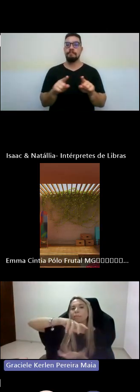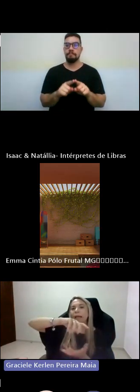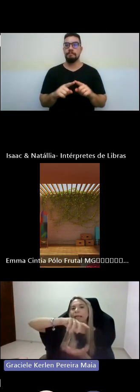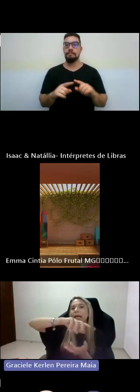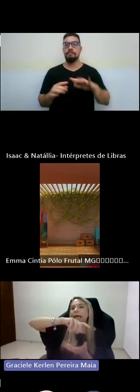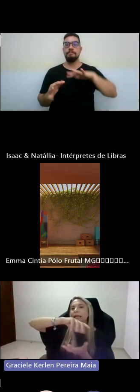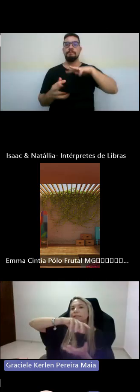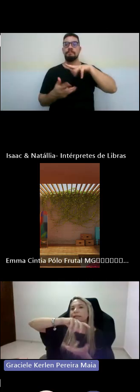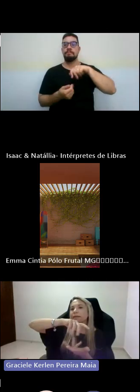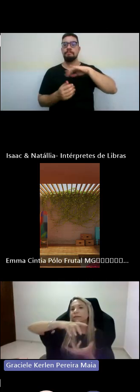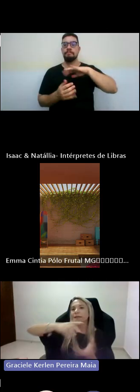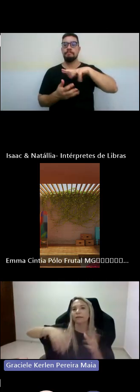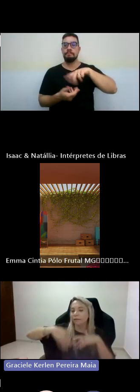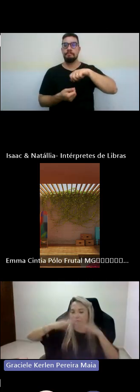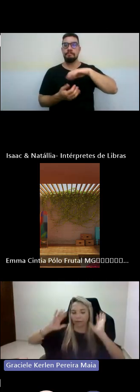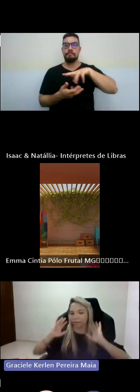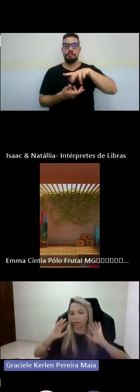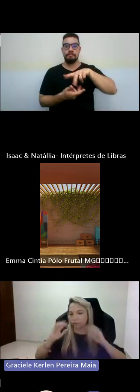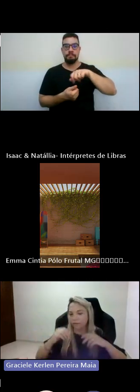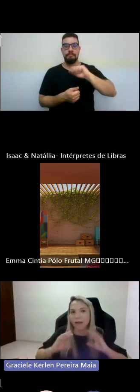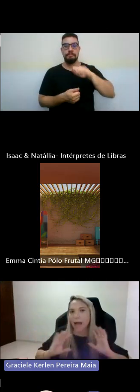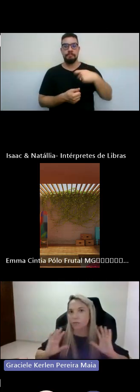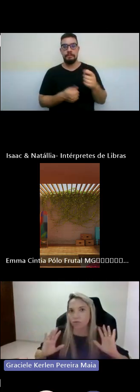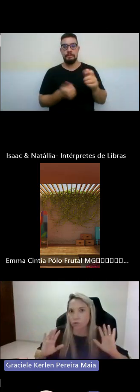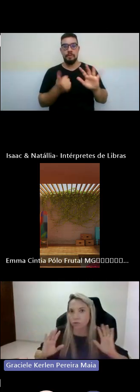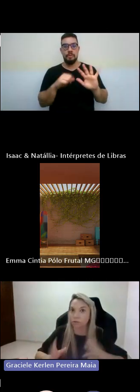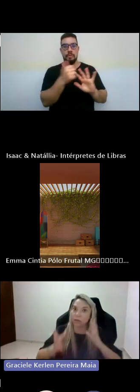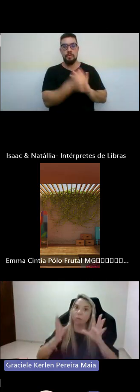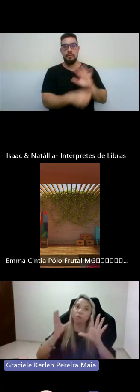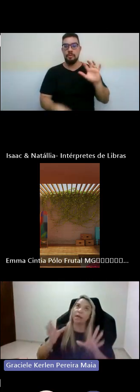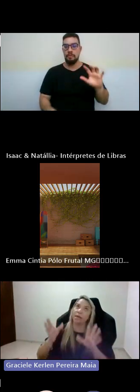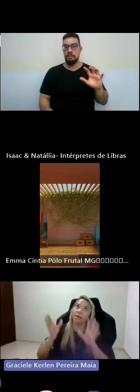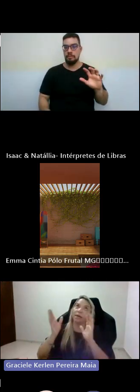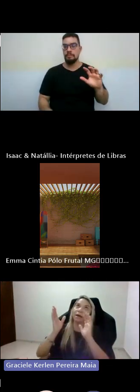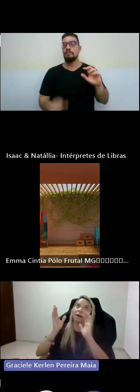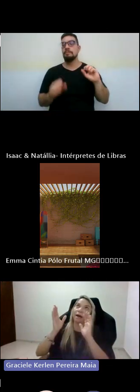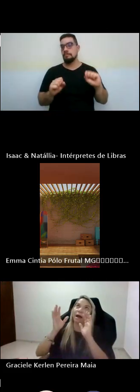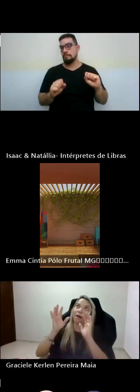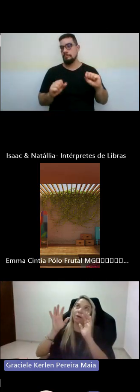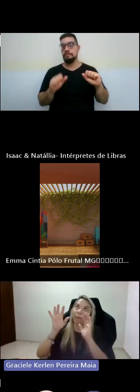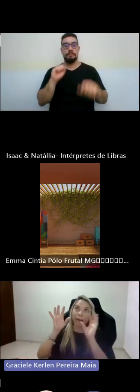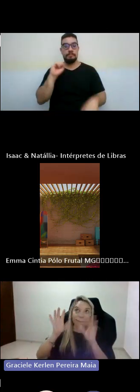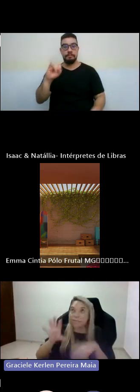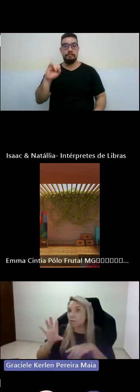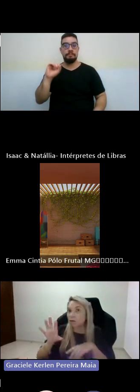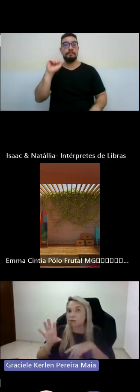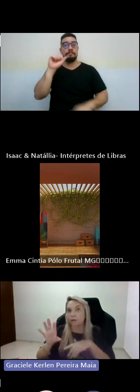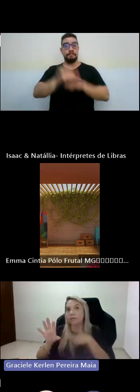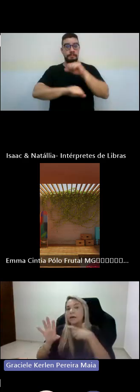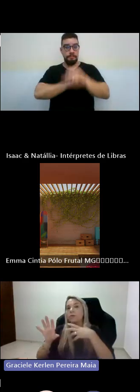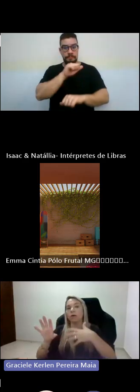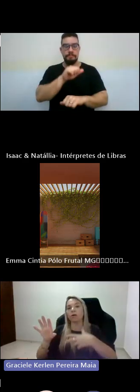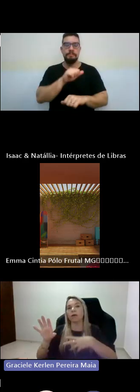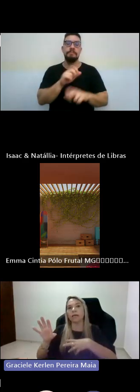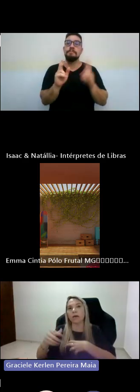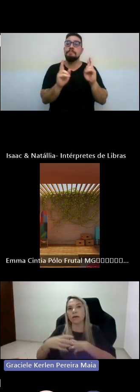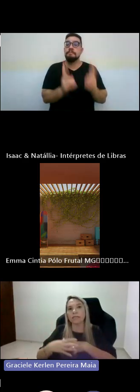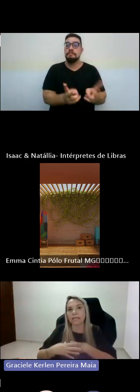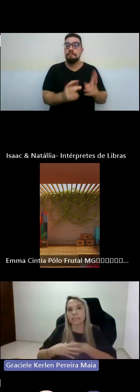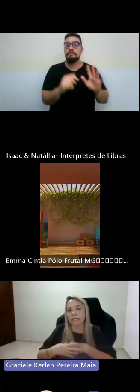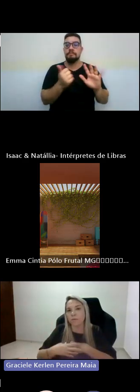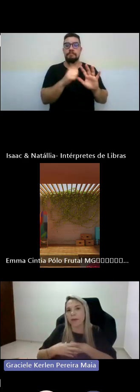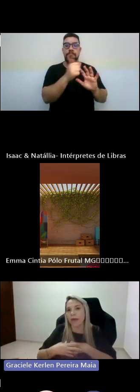mundo, né? Planeta, enfim. Então, tem vários outros. Se eu mudei, eu peguei a mesma configuração, coloquei